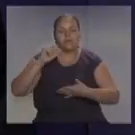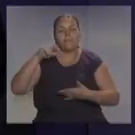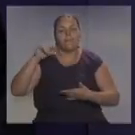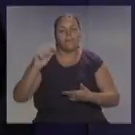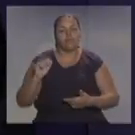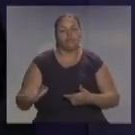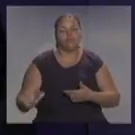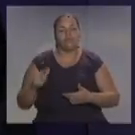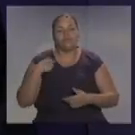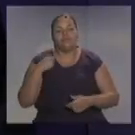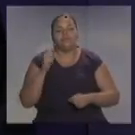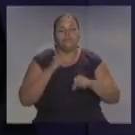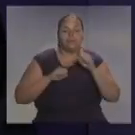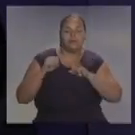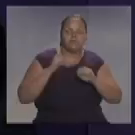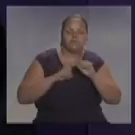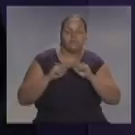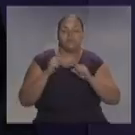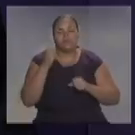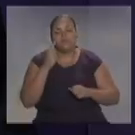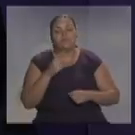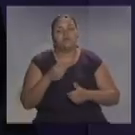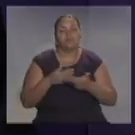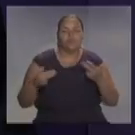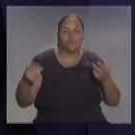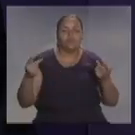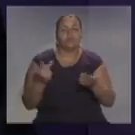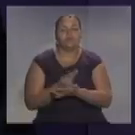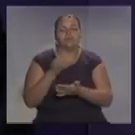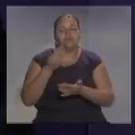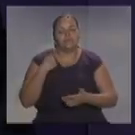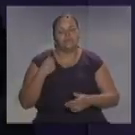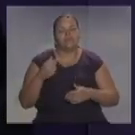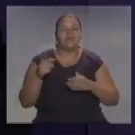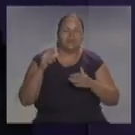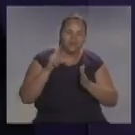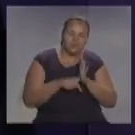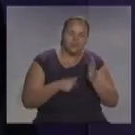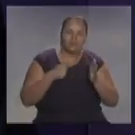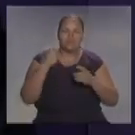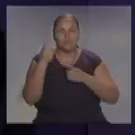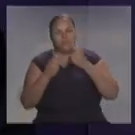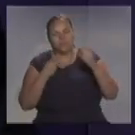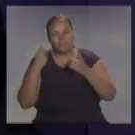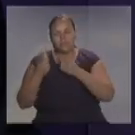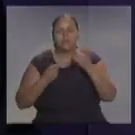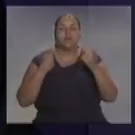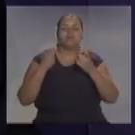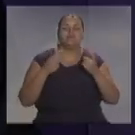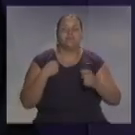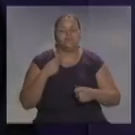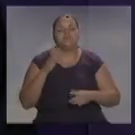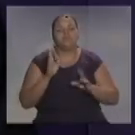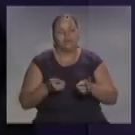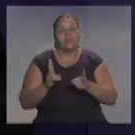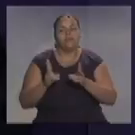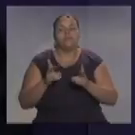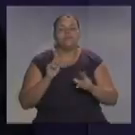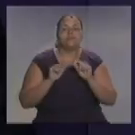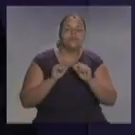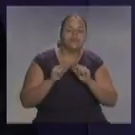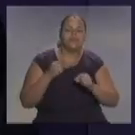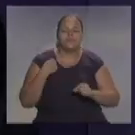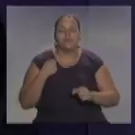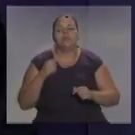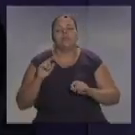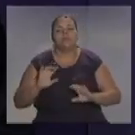umas expectativas muito grandes e a gente foi vendo as coisas acontecendo e aí os atrasos, a gente muito preocupado. E o discurso sempre